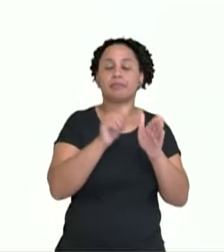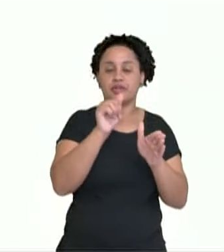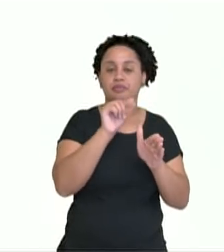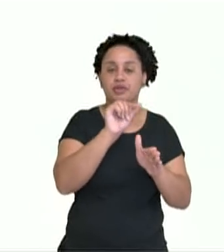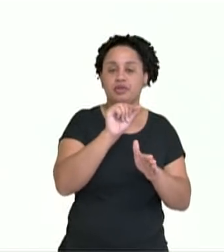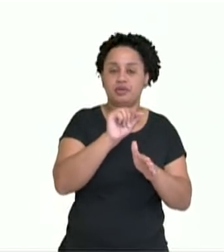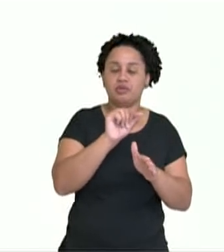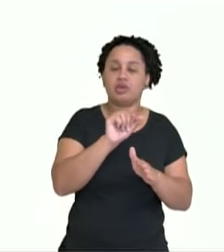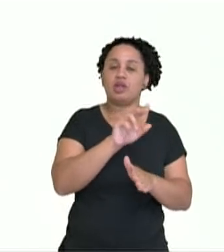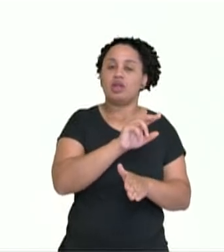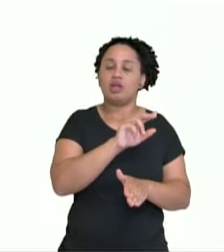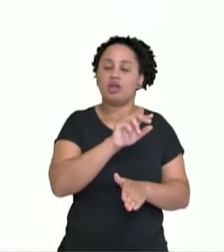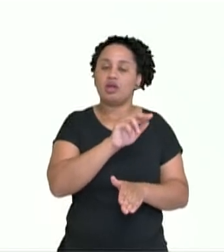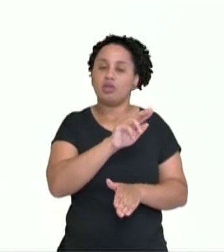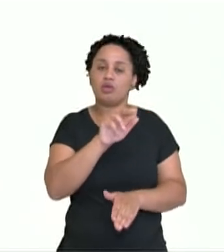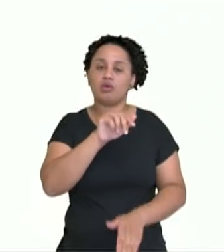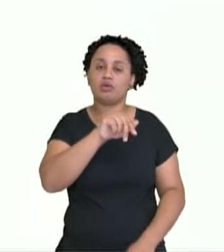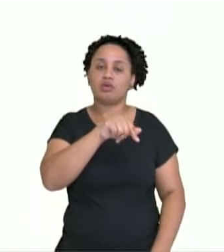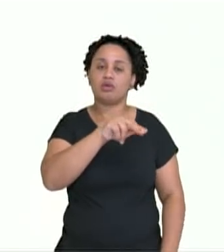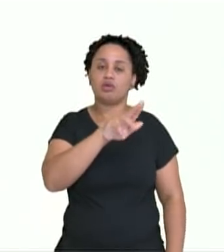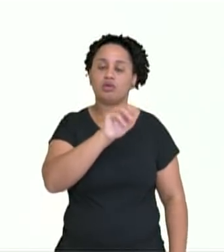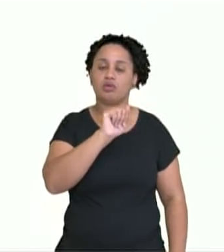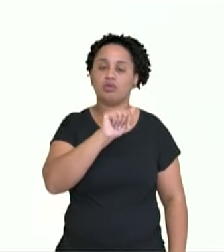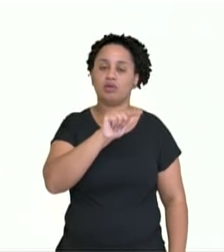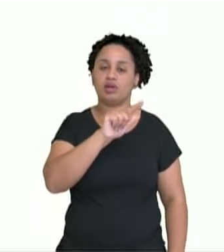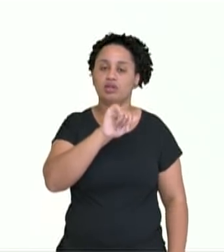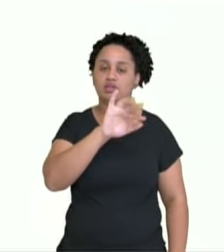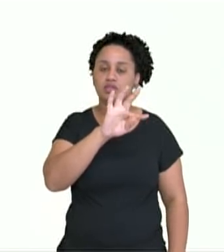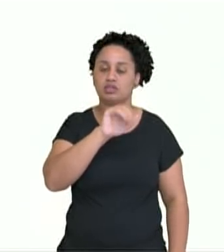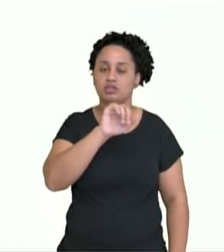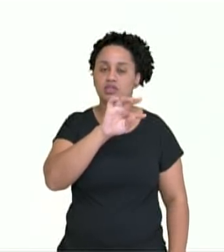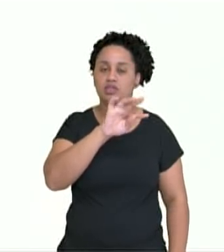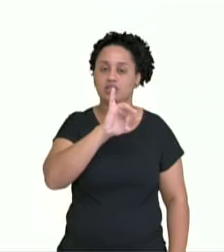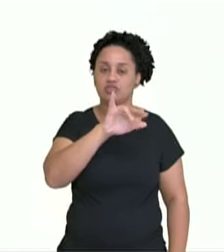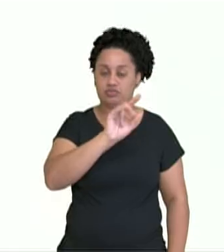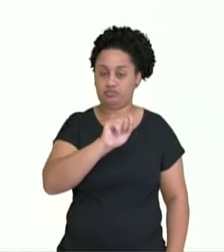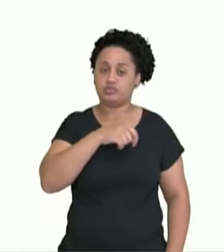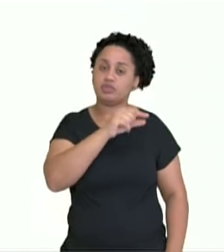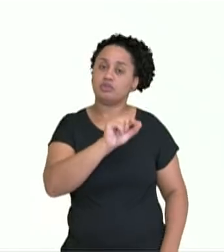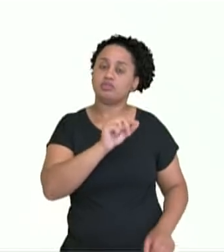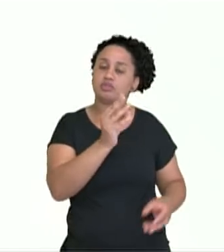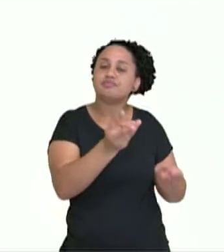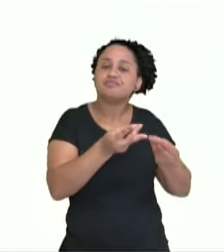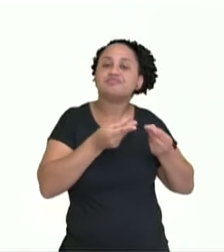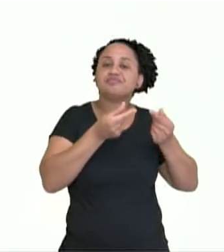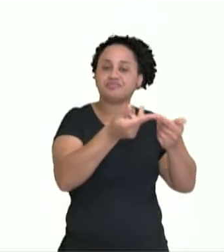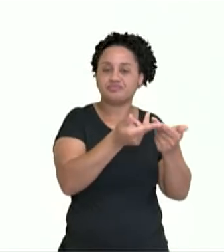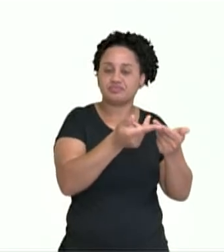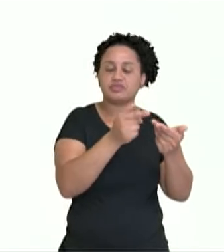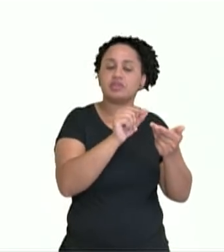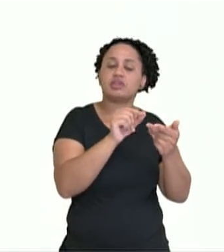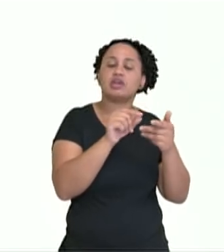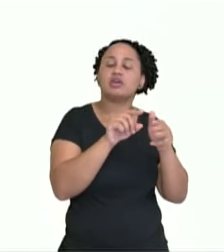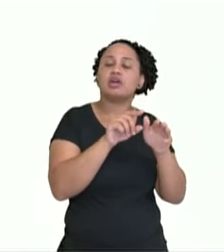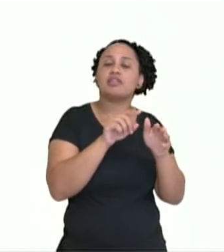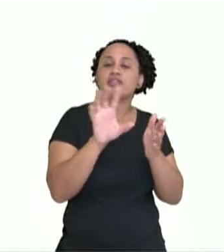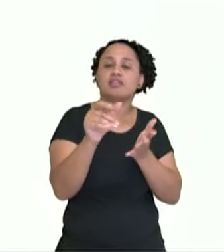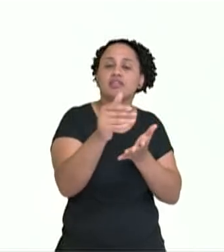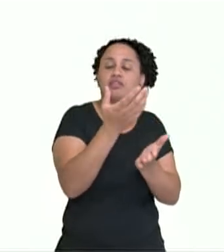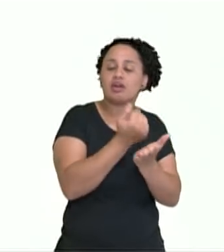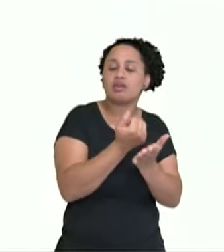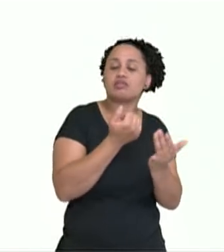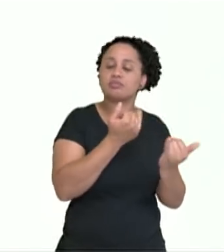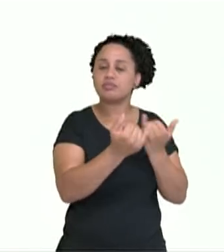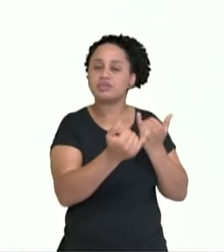de qualitativos. São aqueles que produzem os dados próximos à vida